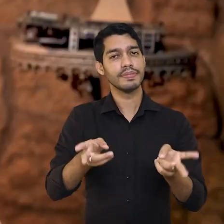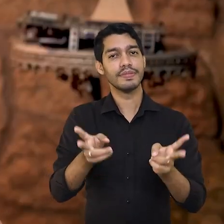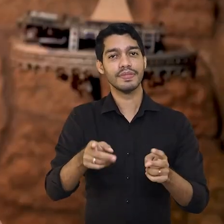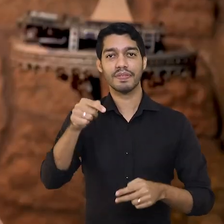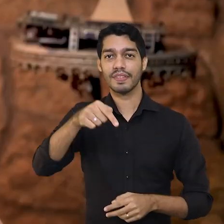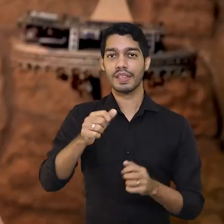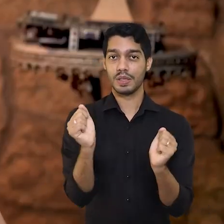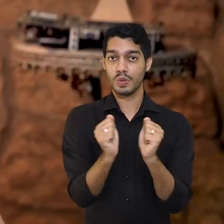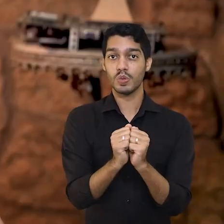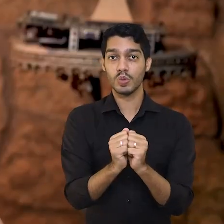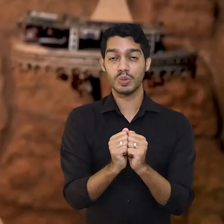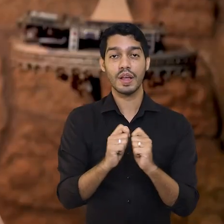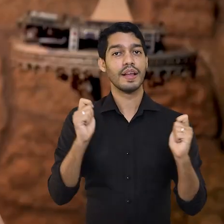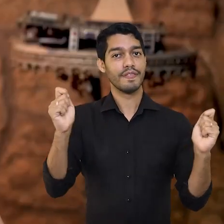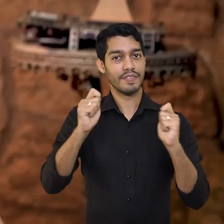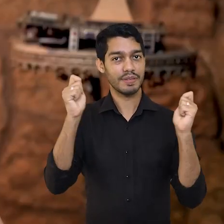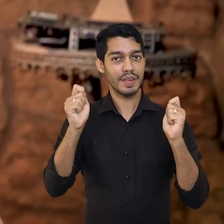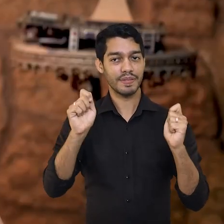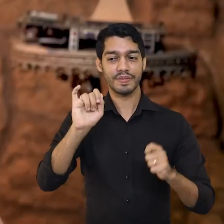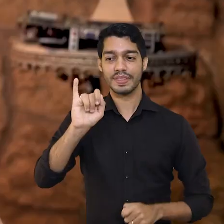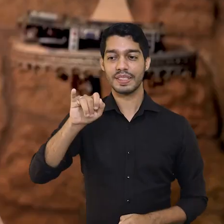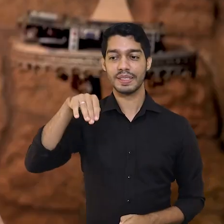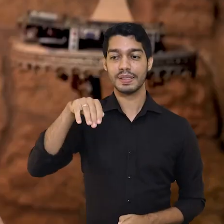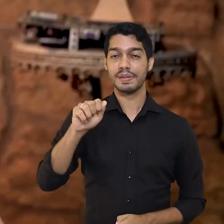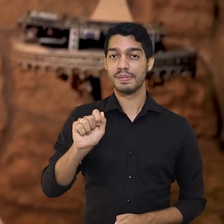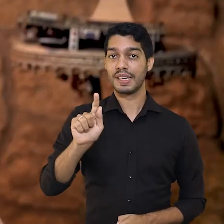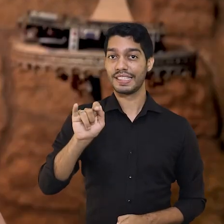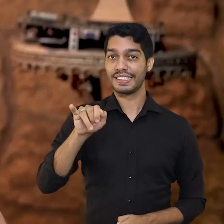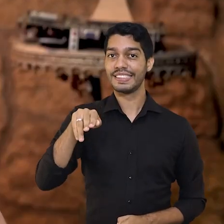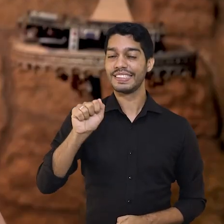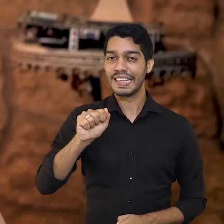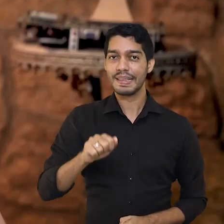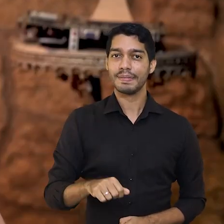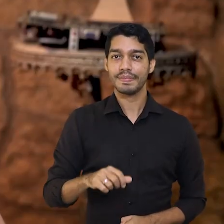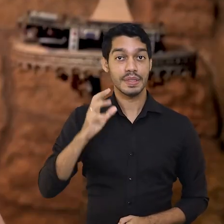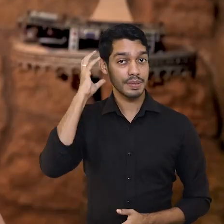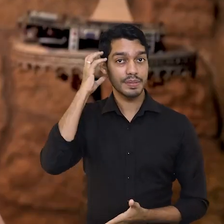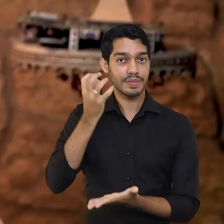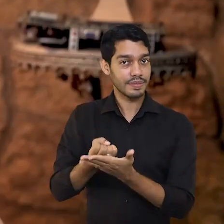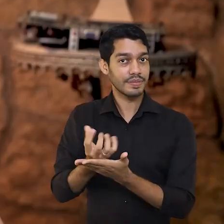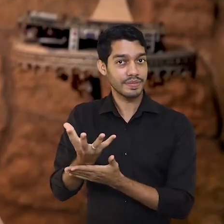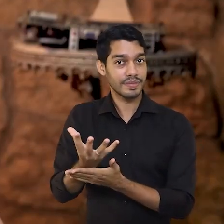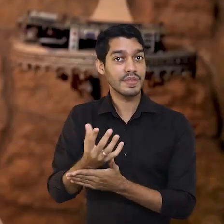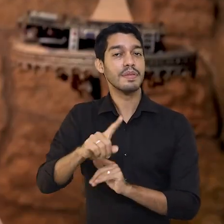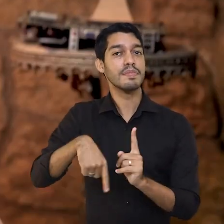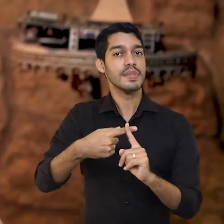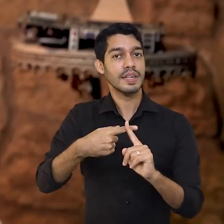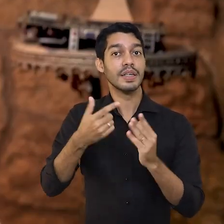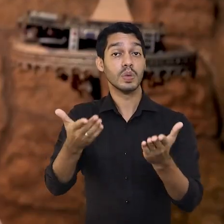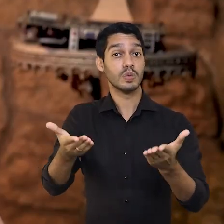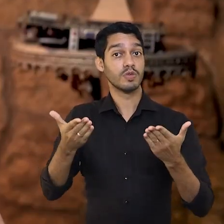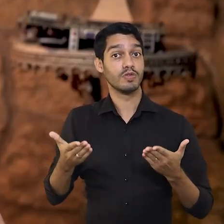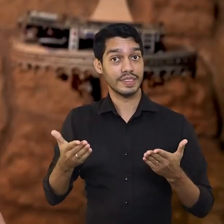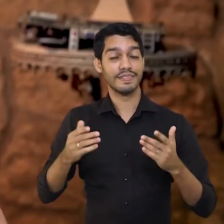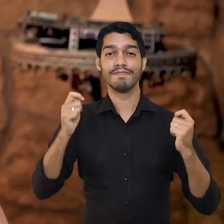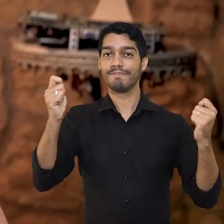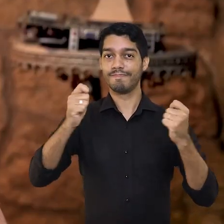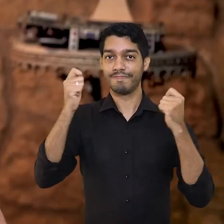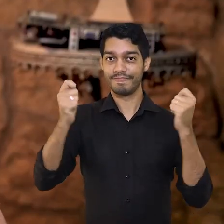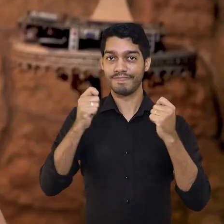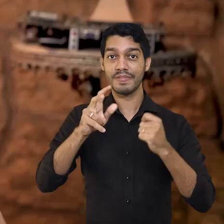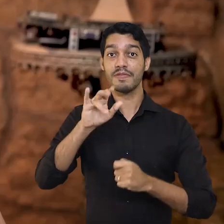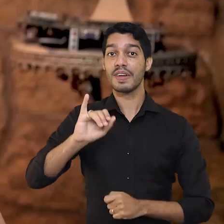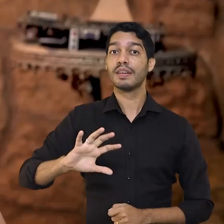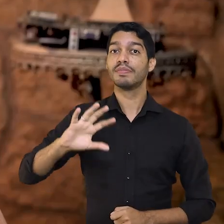vocês continuarem aqui no Festival Imagina, nos nossos podcasts, e um convite para